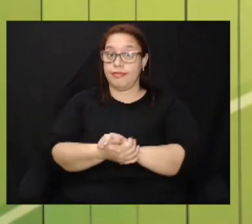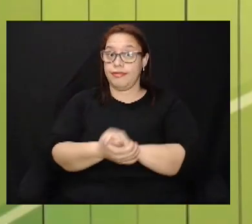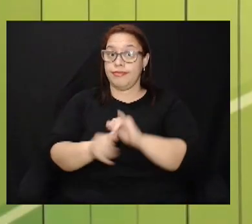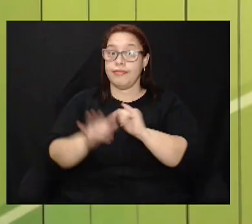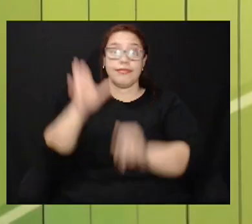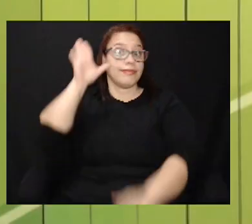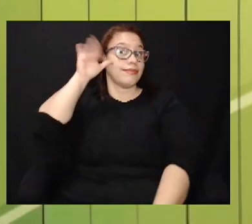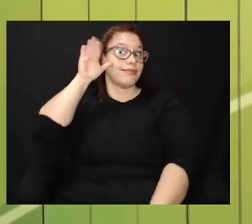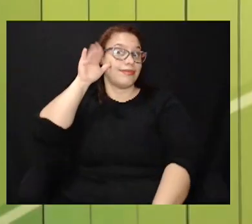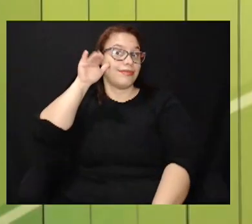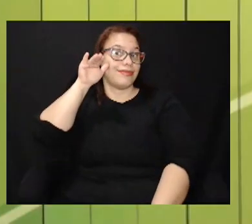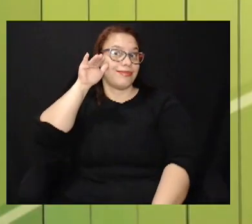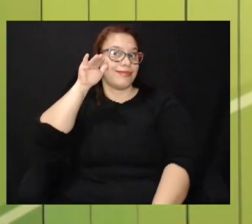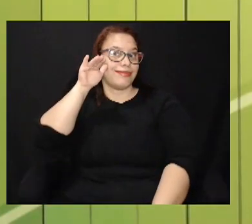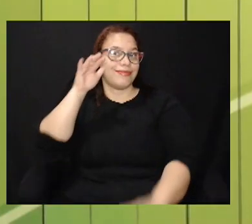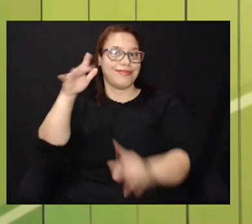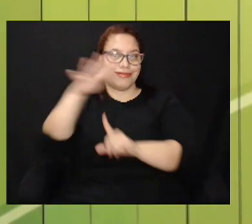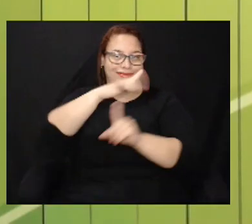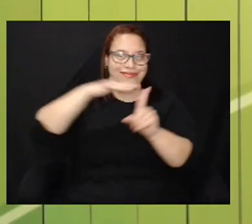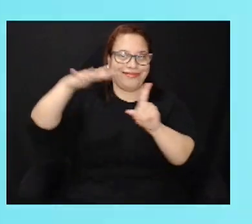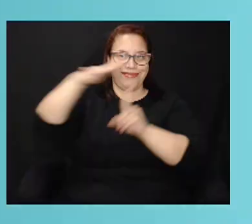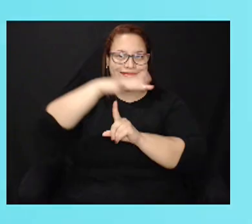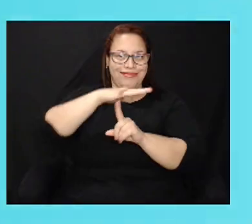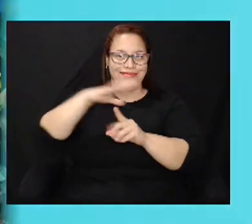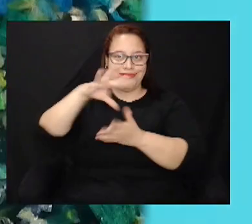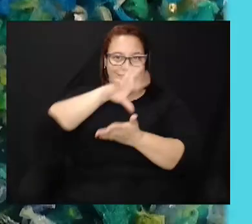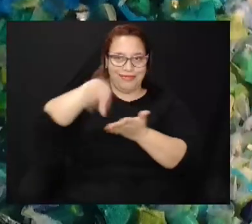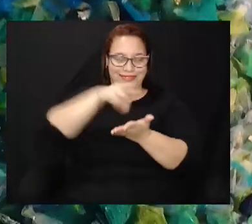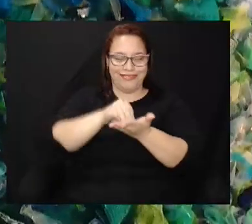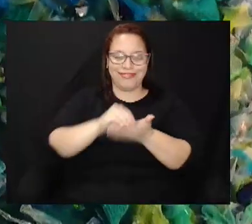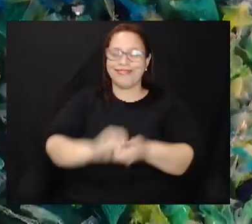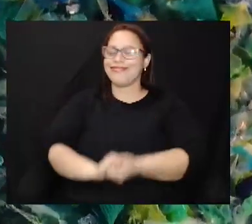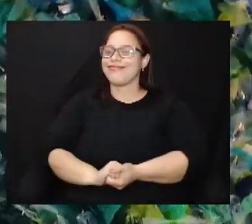sobre o meio ambiente e sustentabilidade.